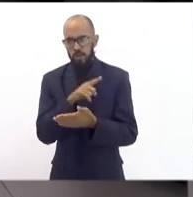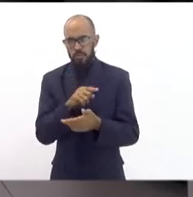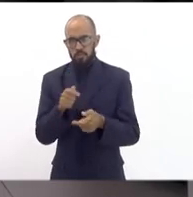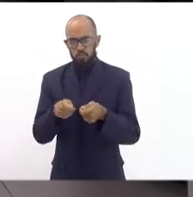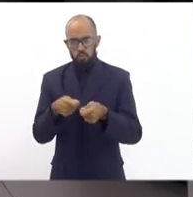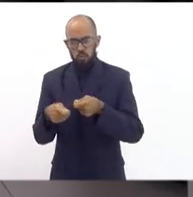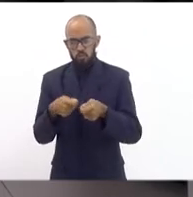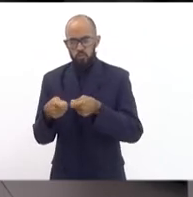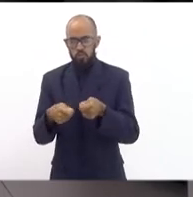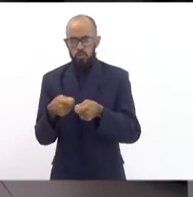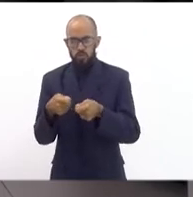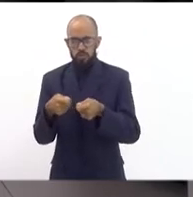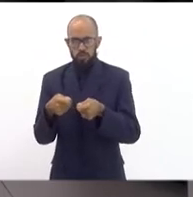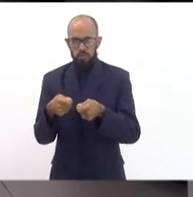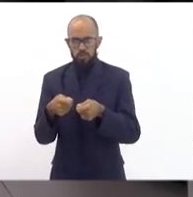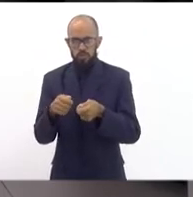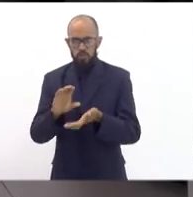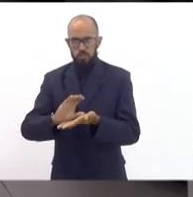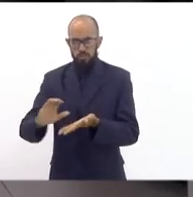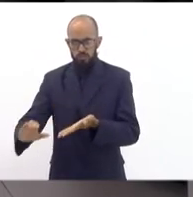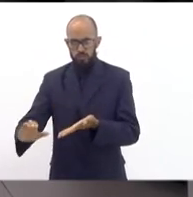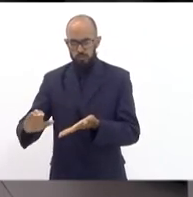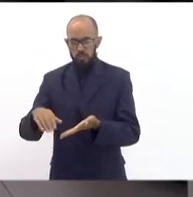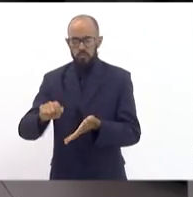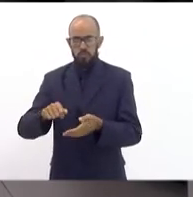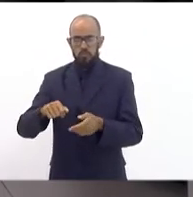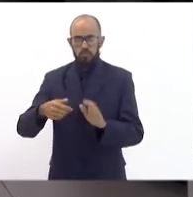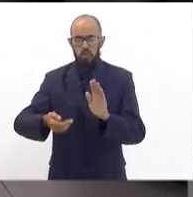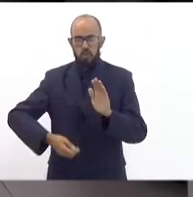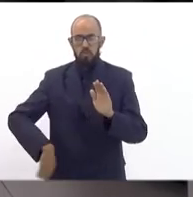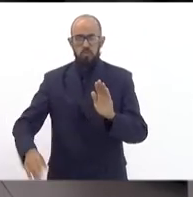controle sobre os investimentos que foram previstos